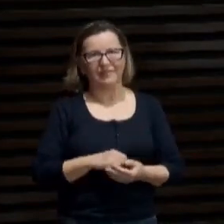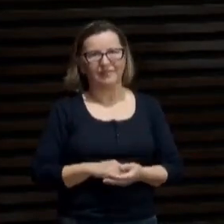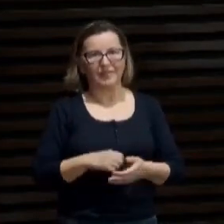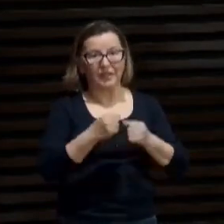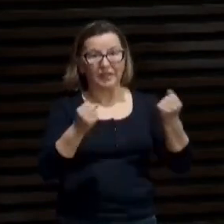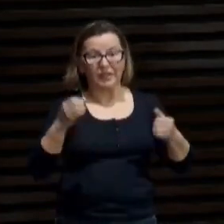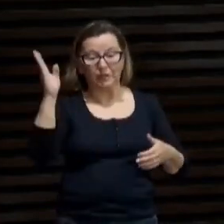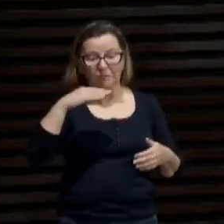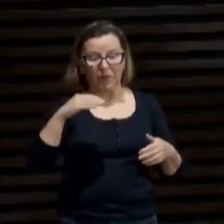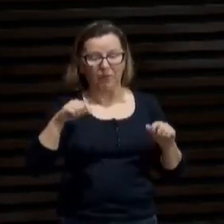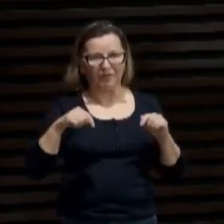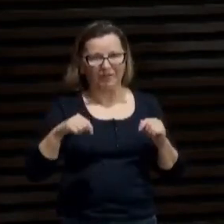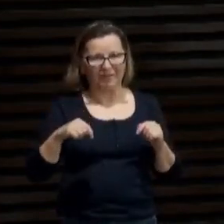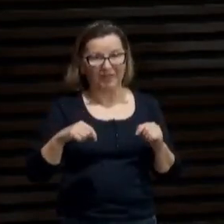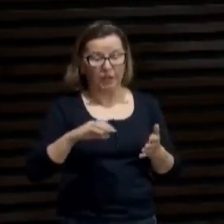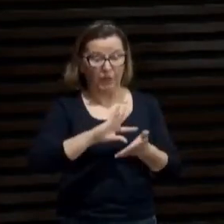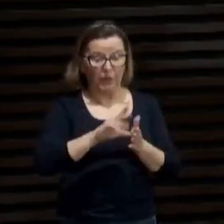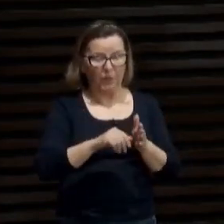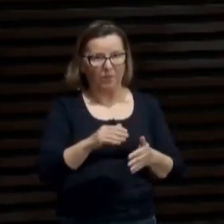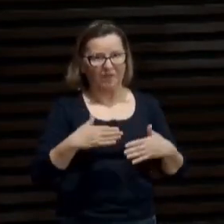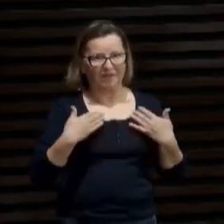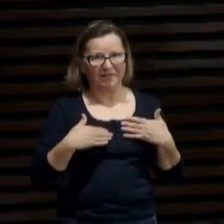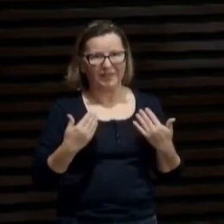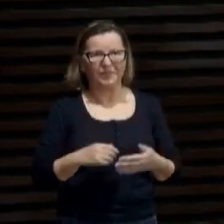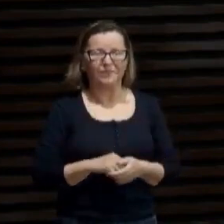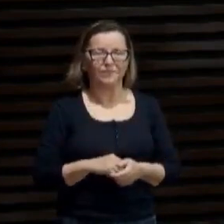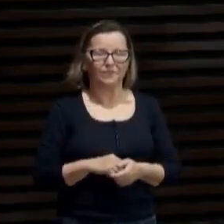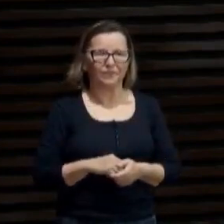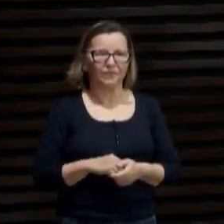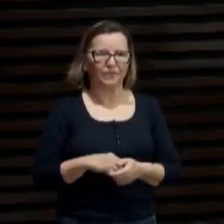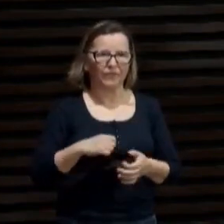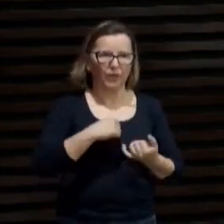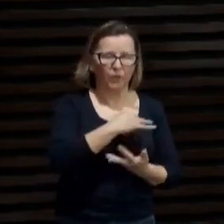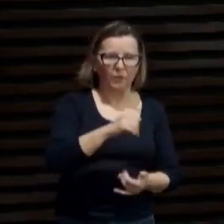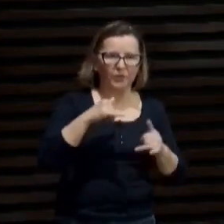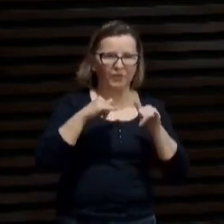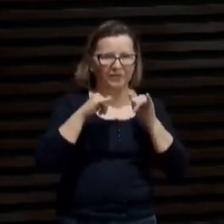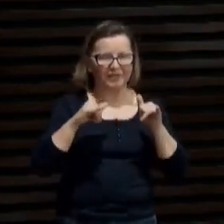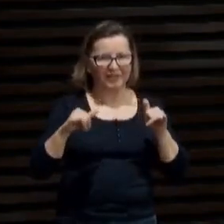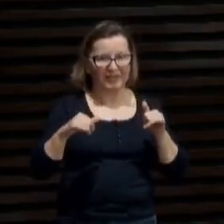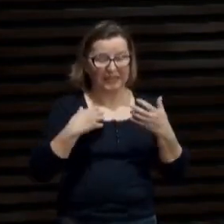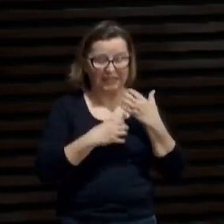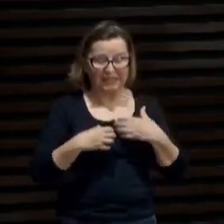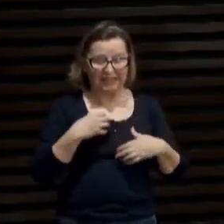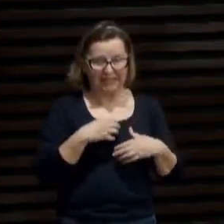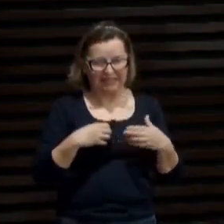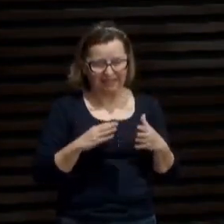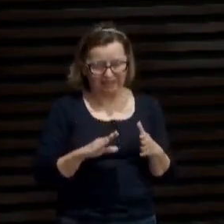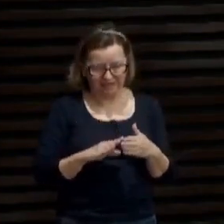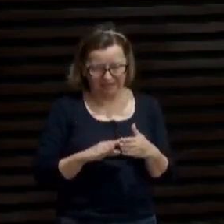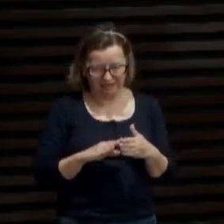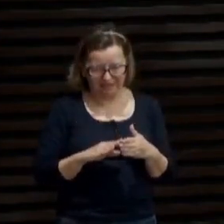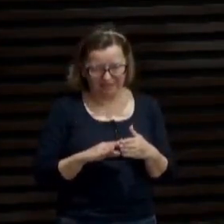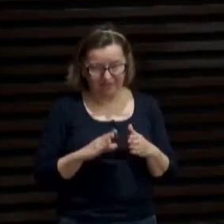mal do século. E rouba a alegria. O mundo diz que a ansiedade é você, como a gente citou